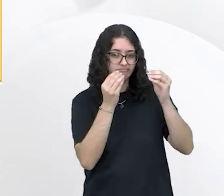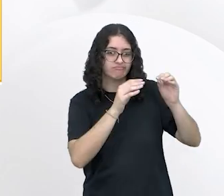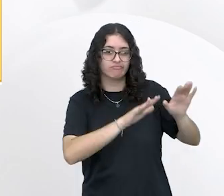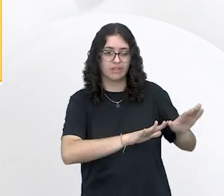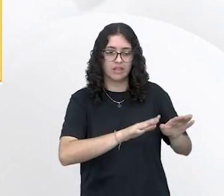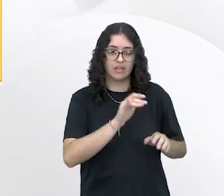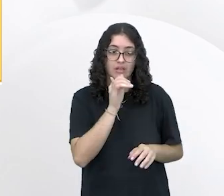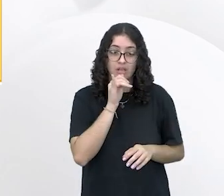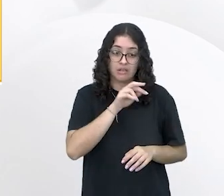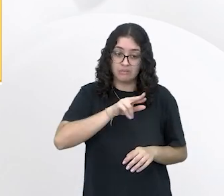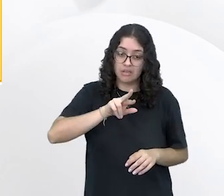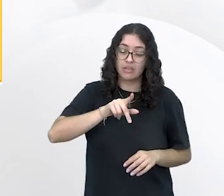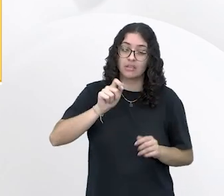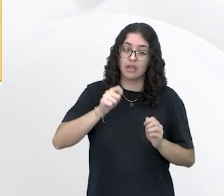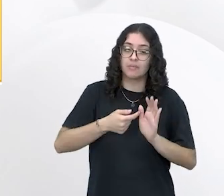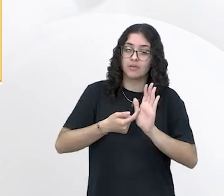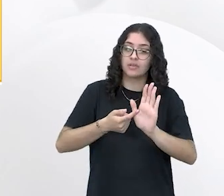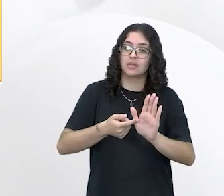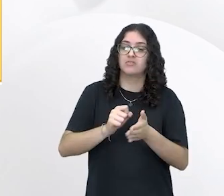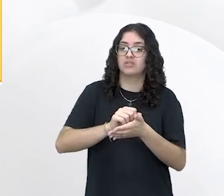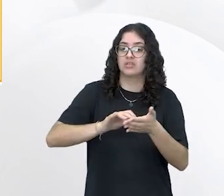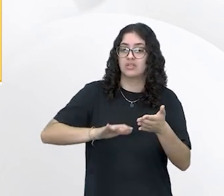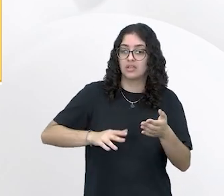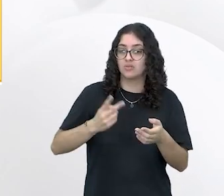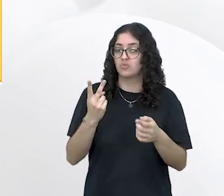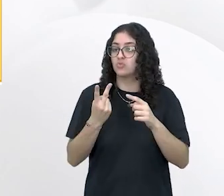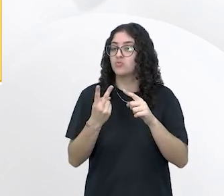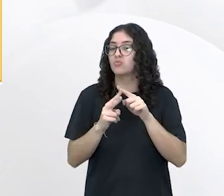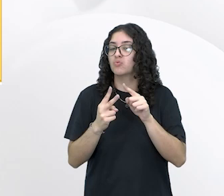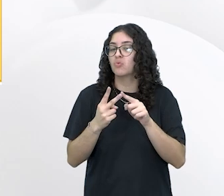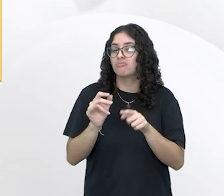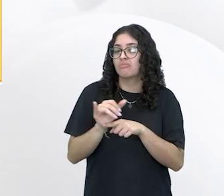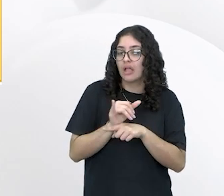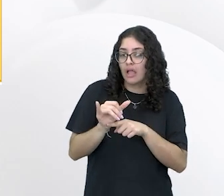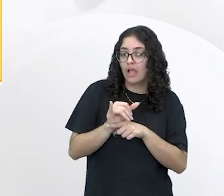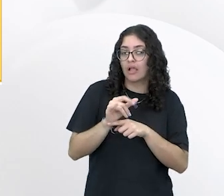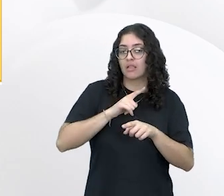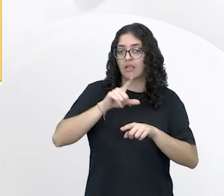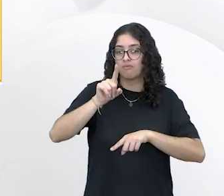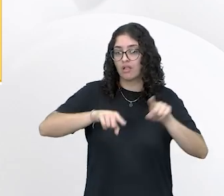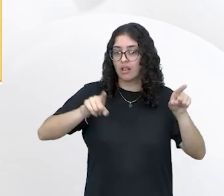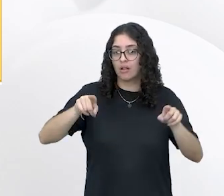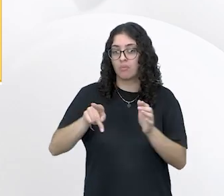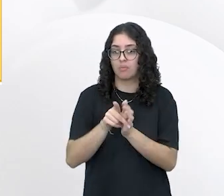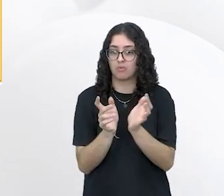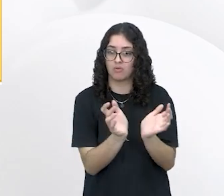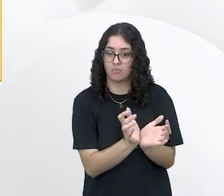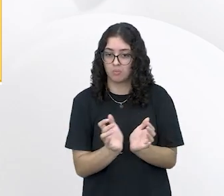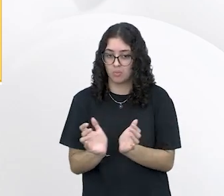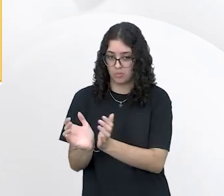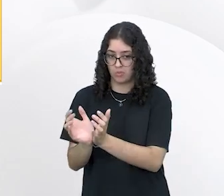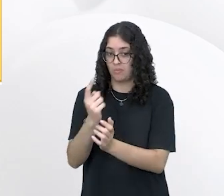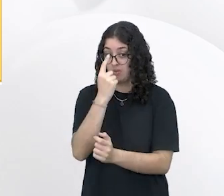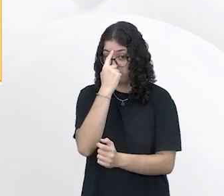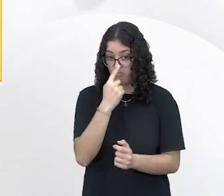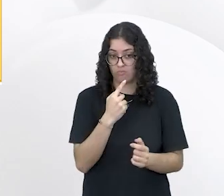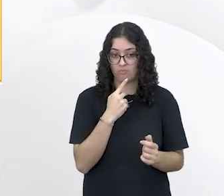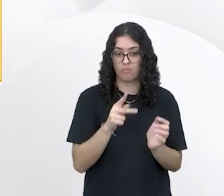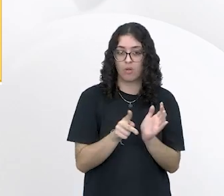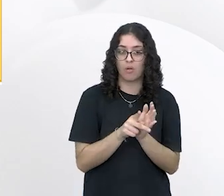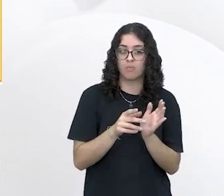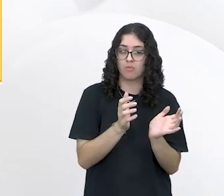apresentar 2 ou mais atividades variadas para o grupo, de acordo com os perfis dos subgrupos da classe,